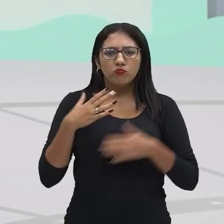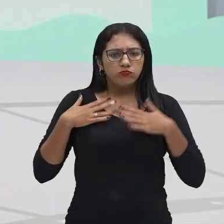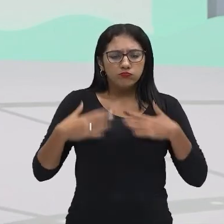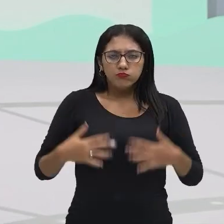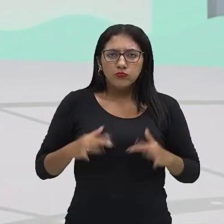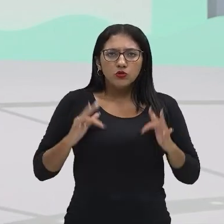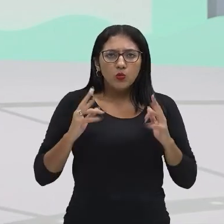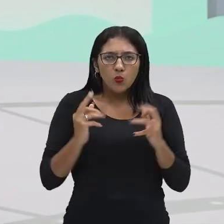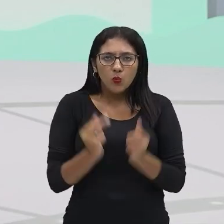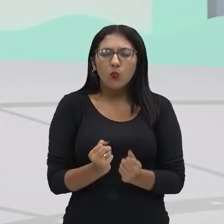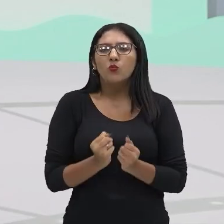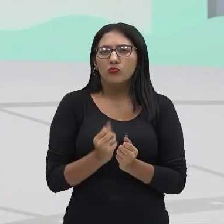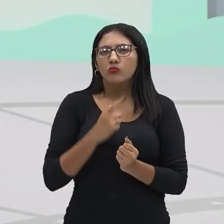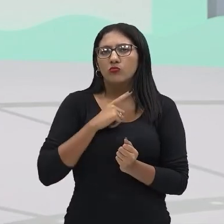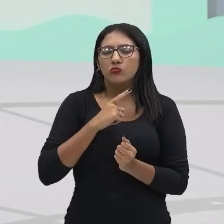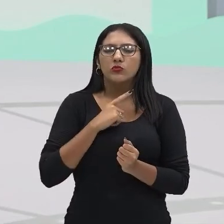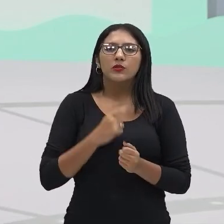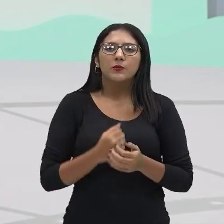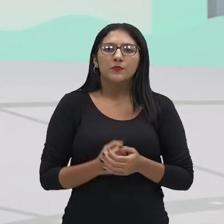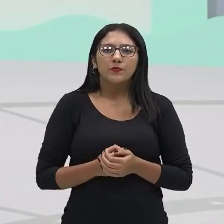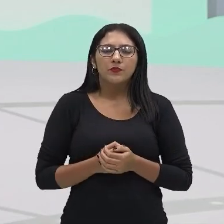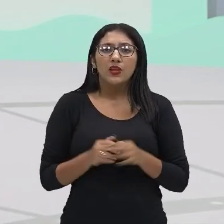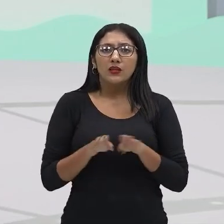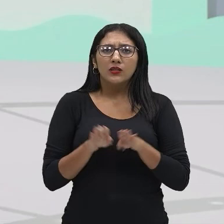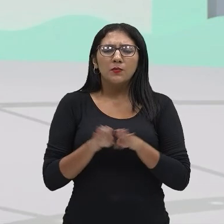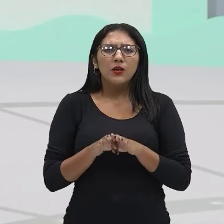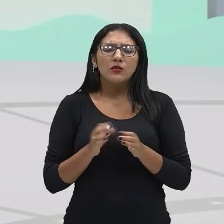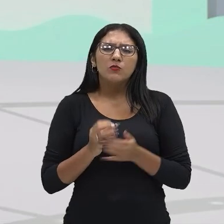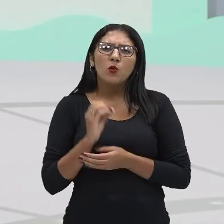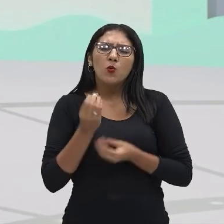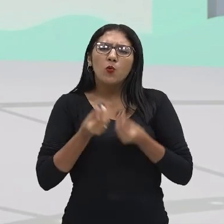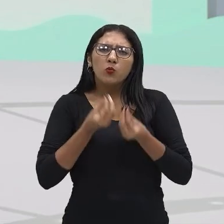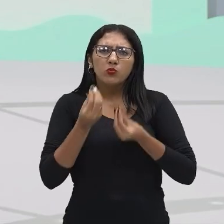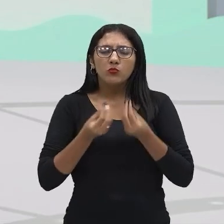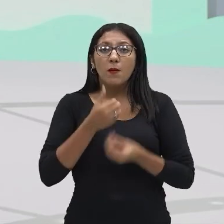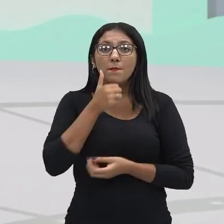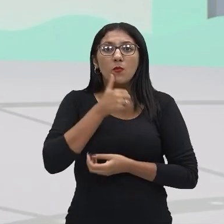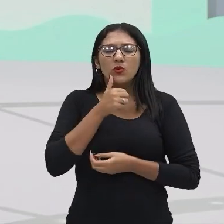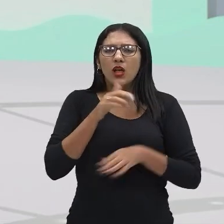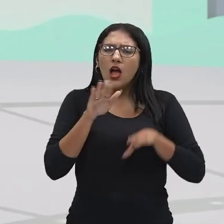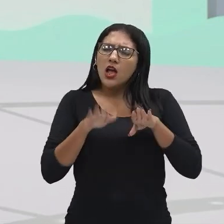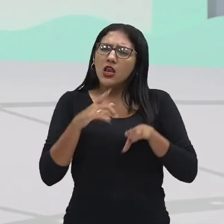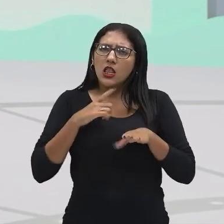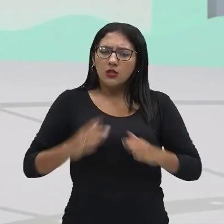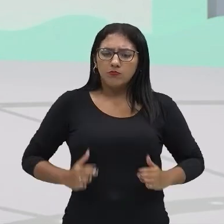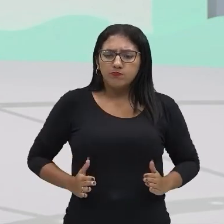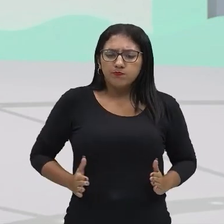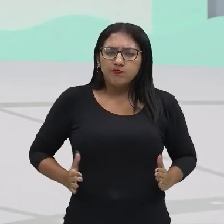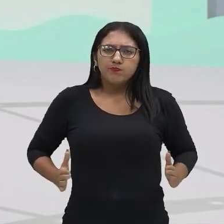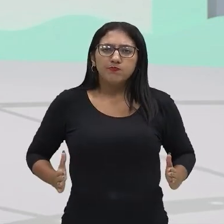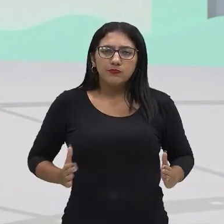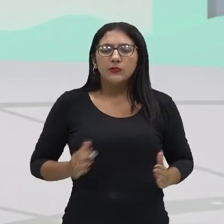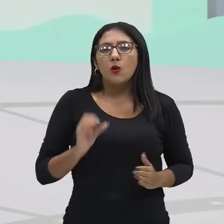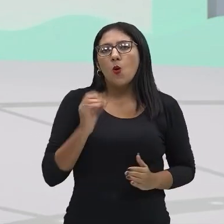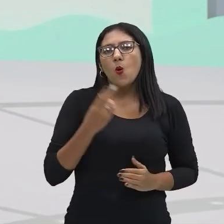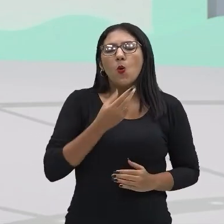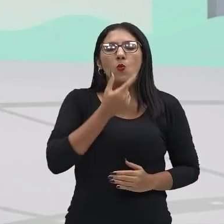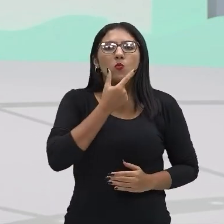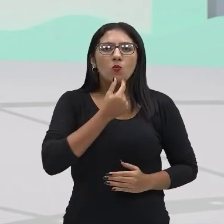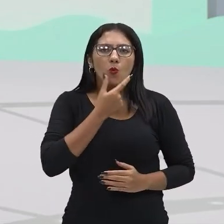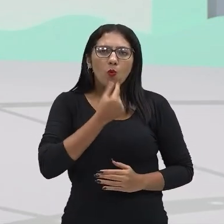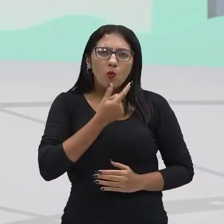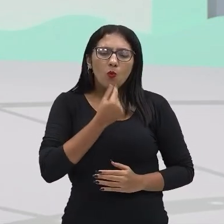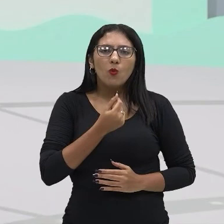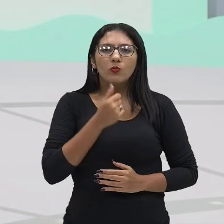todo, nas axilas, não é? O formato do corpo. As mulheres normalmente têm um quadril mais largo, os homens